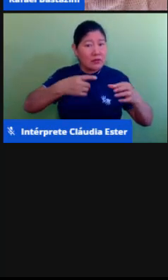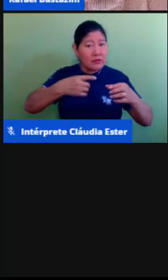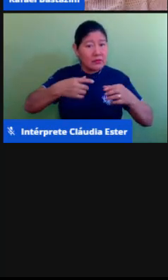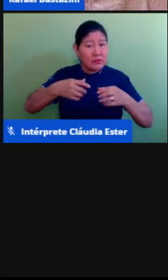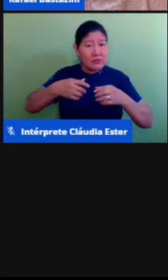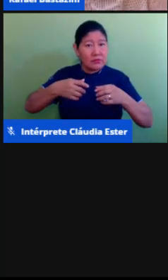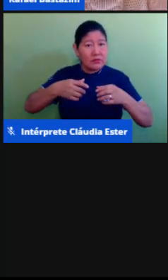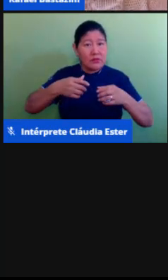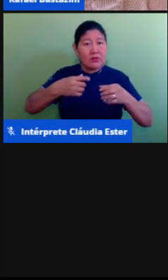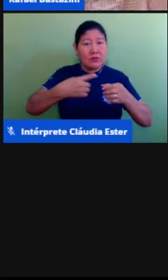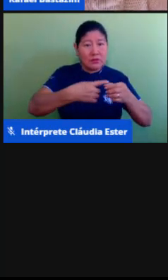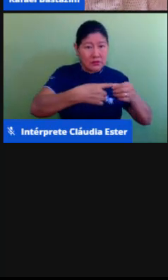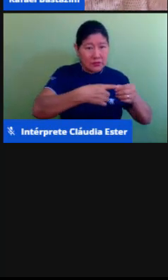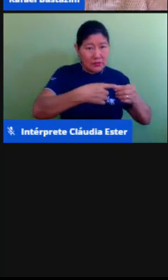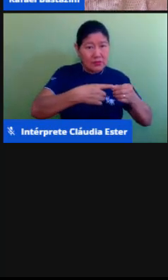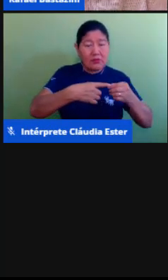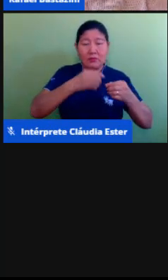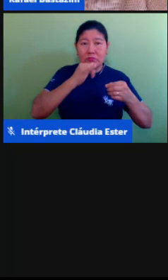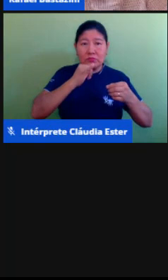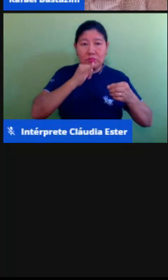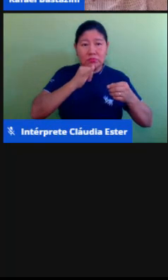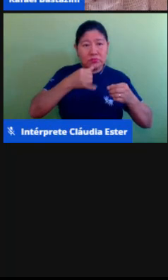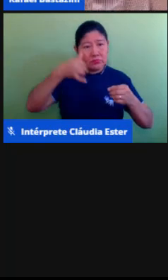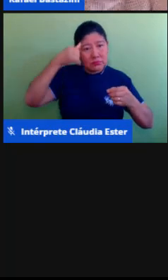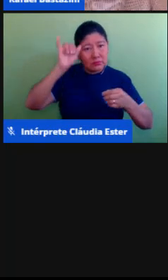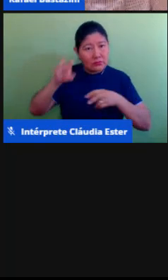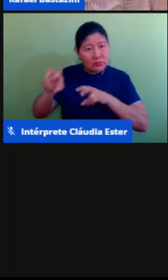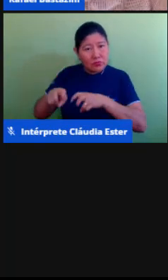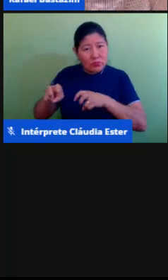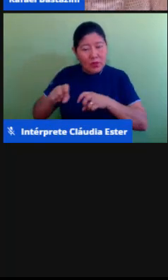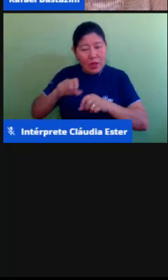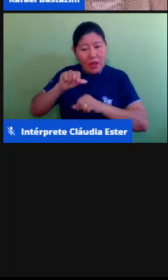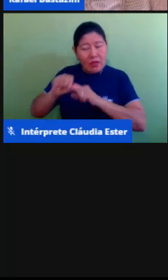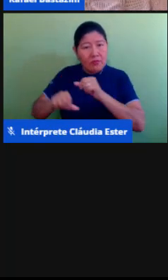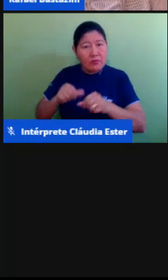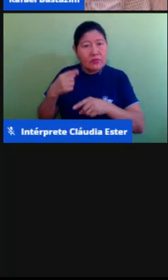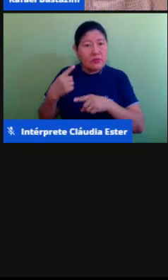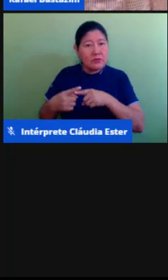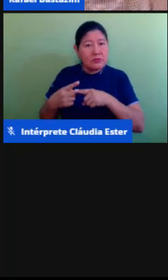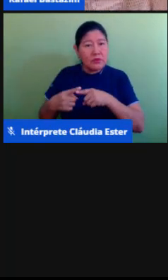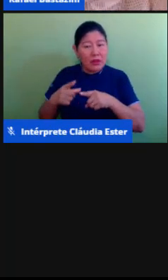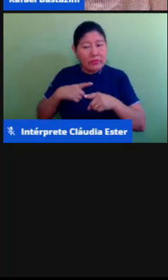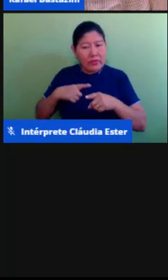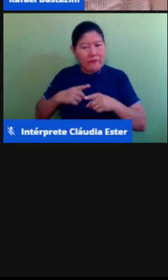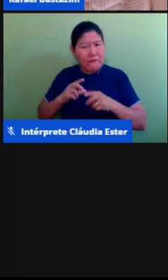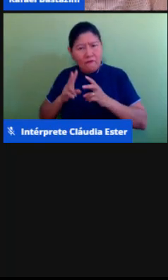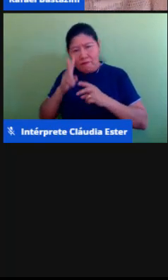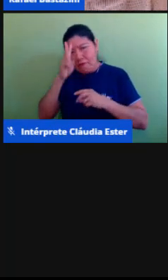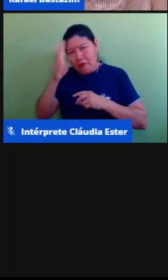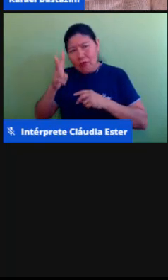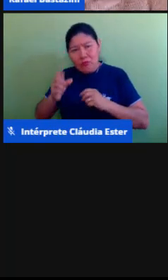no espaço rural, ela ganha uma potencialidade muito maior, porque esses espaços não